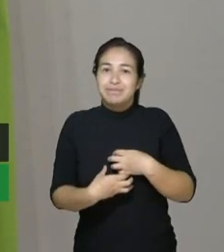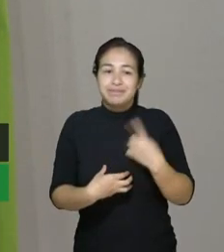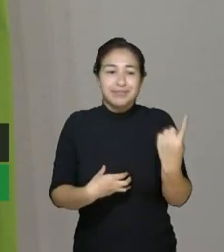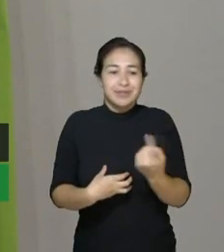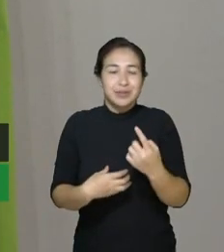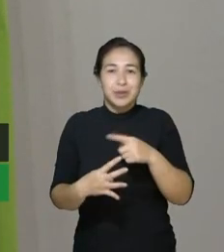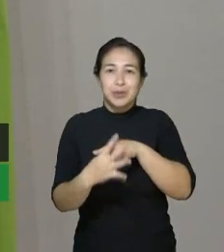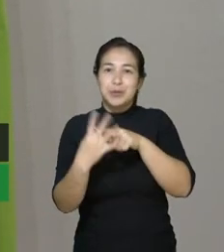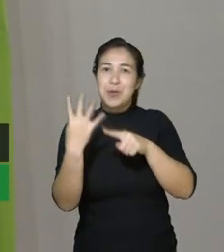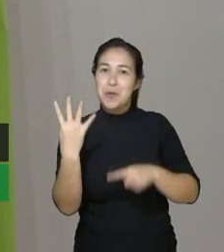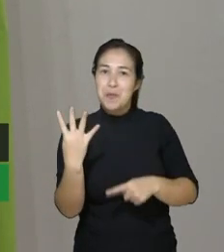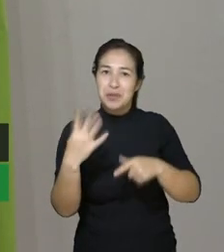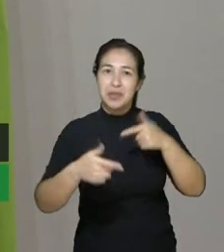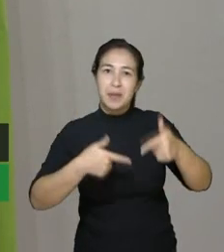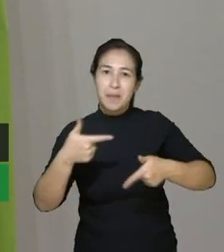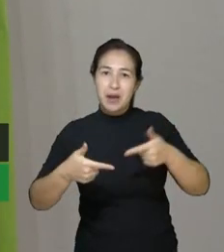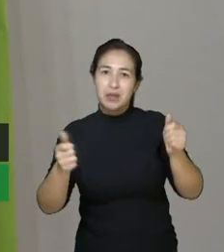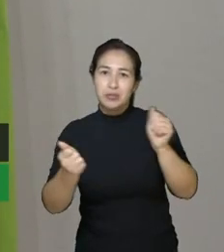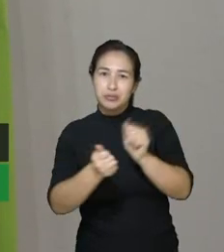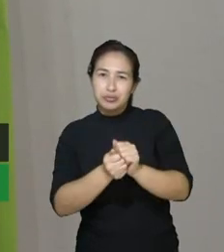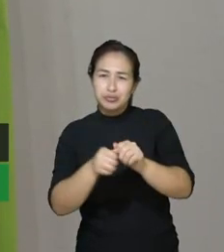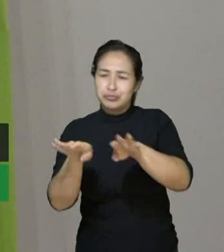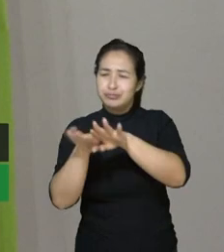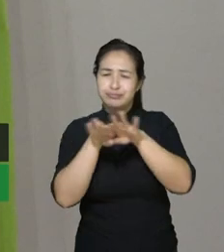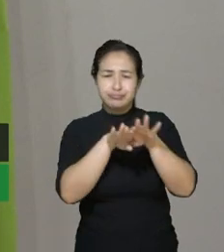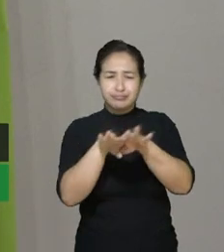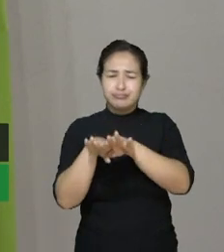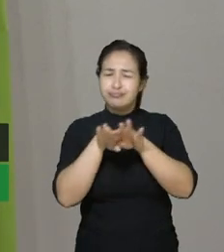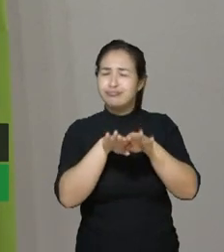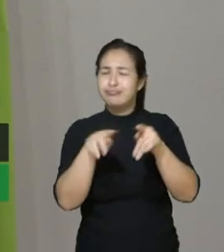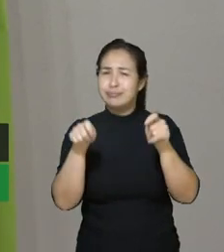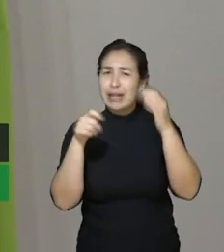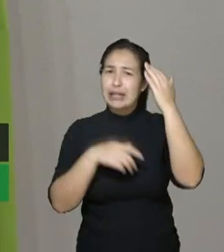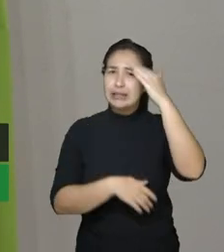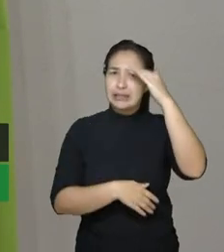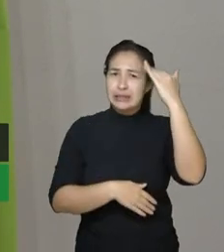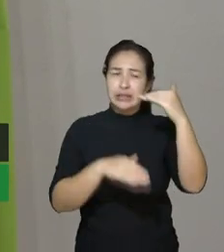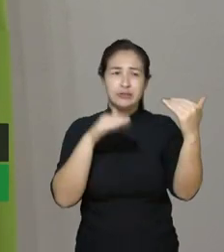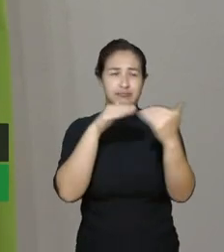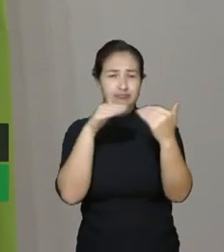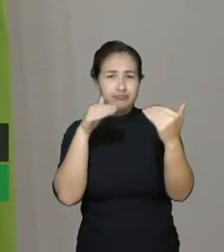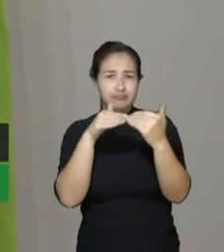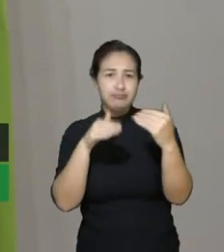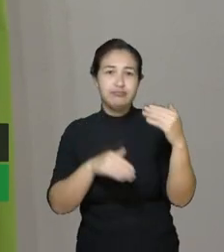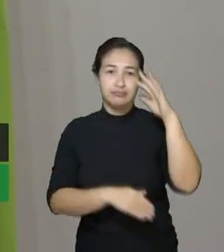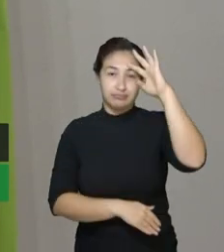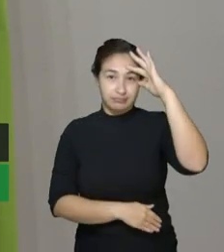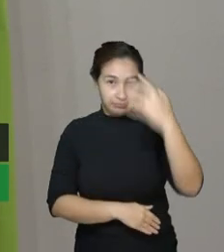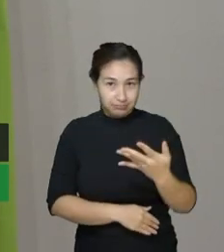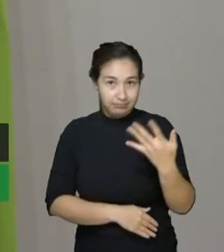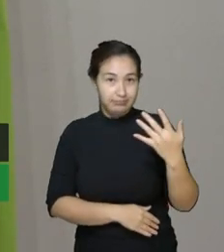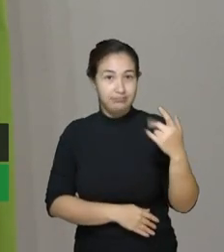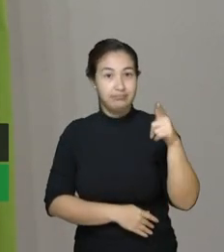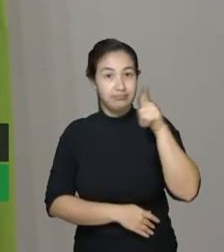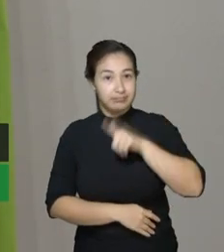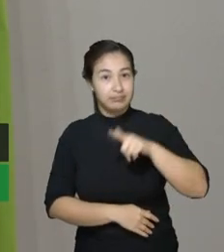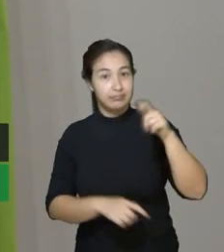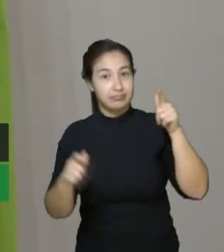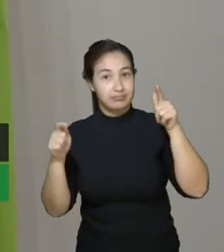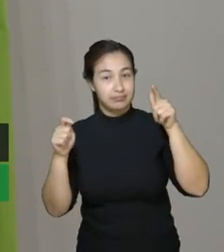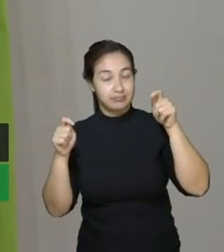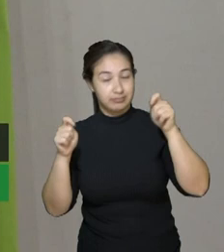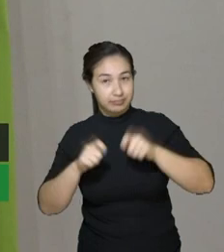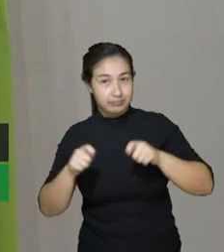trabalhamos em conjunto, tivemos uma sintonia muito grande e, com certeza, resultados muito importantes. E fomos espelho para